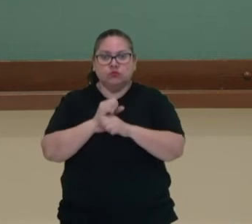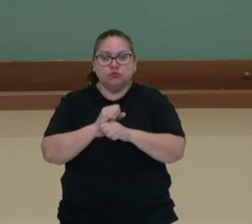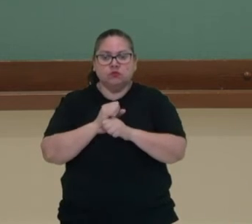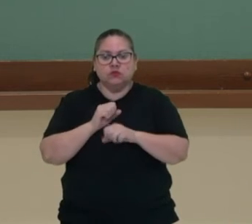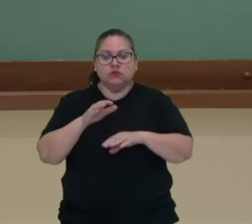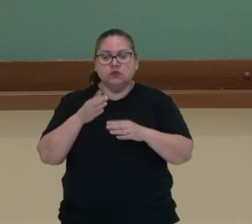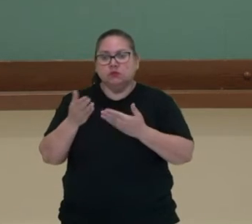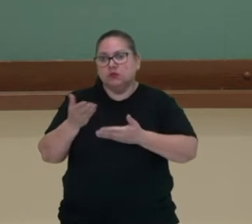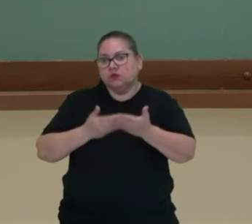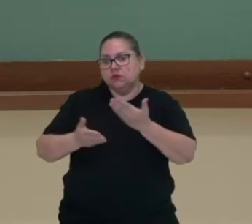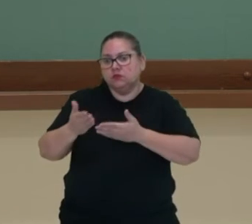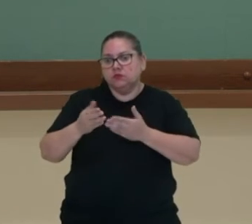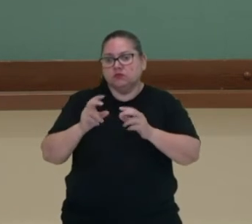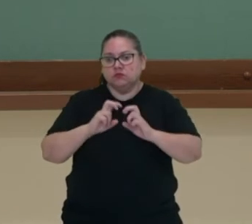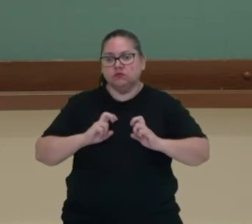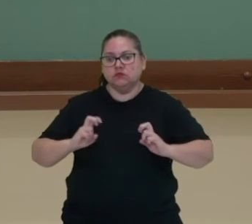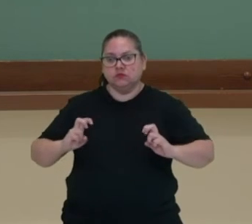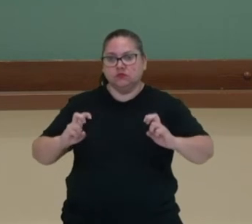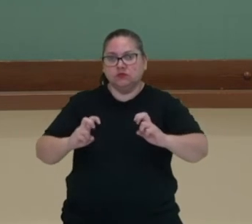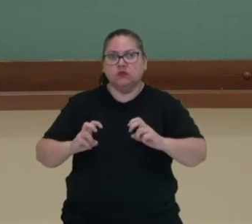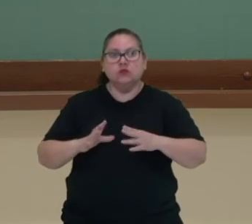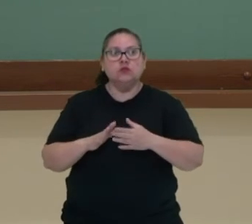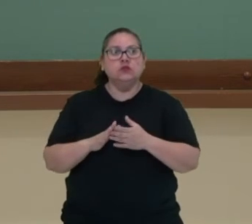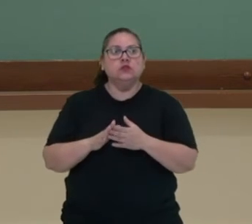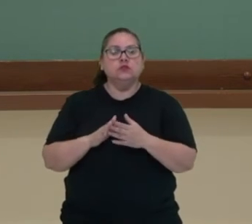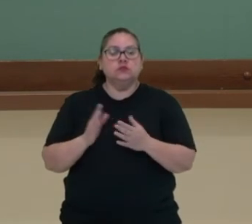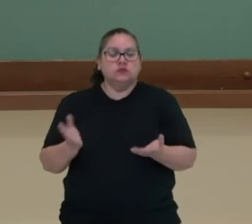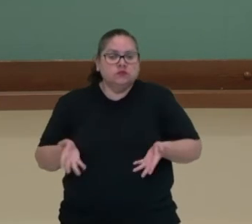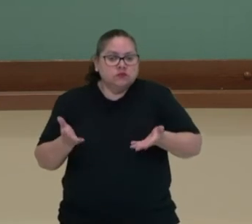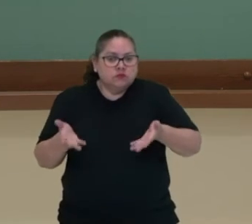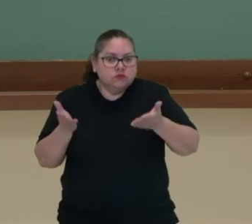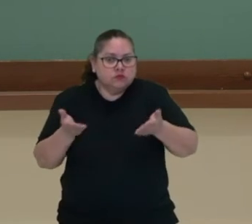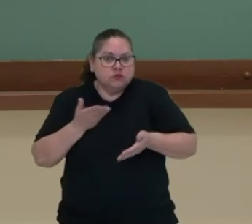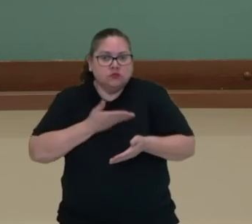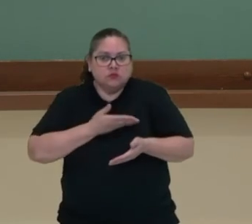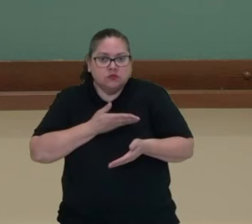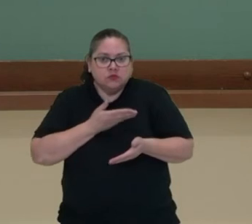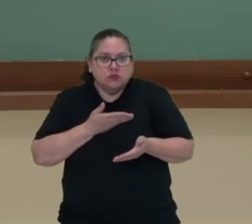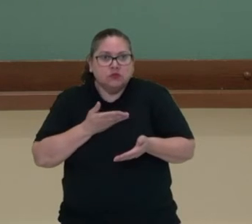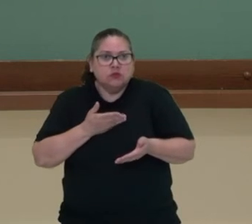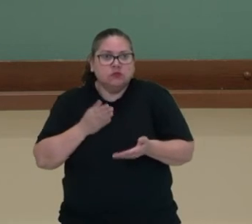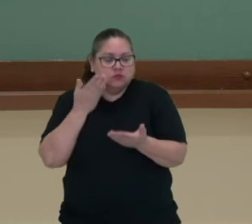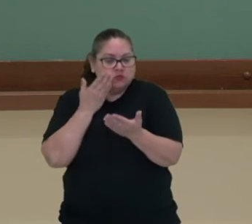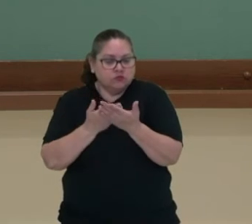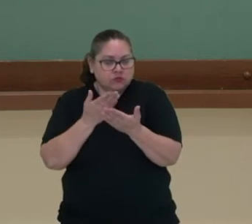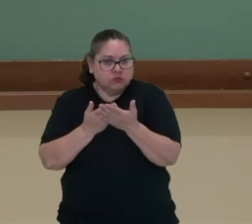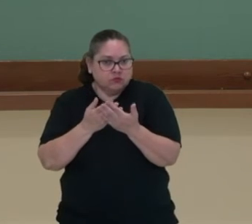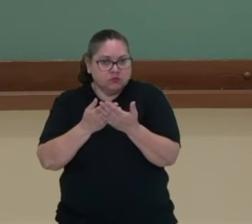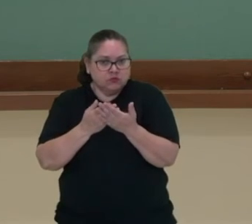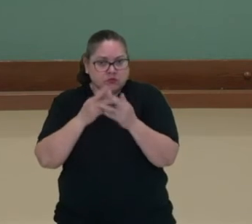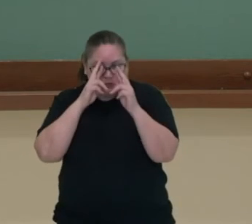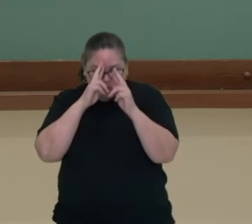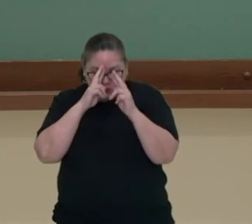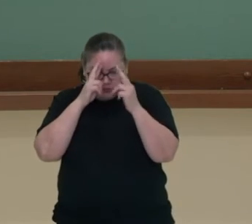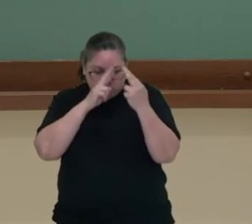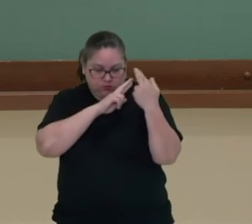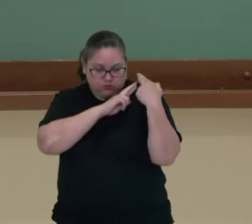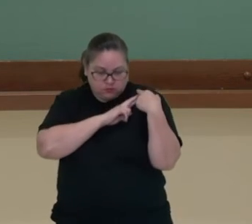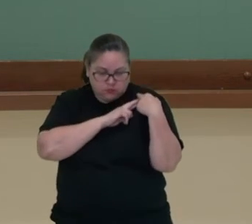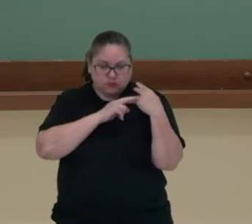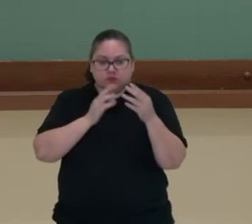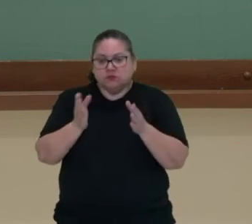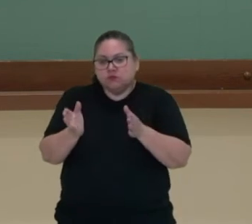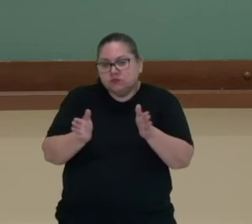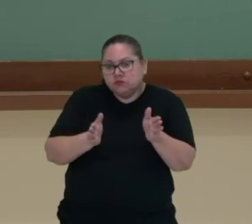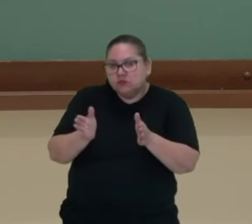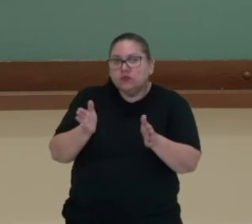serem discutidas no conselho de classe. Incentivar os colegas, né, ao estudo responsável,